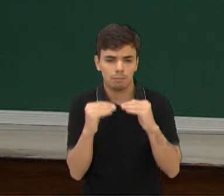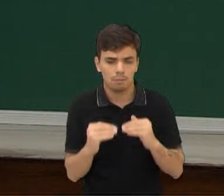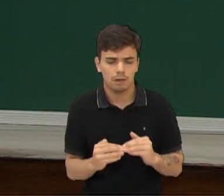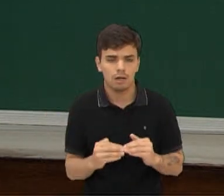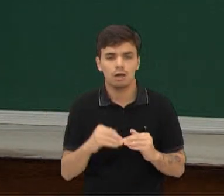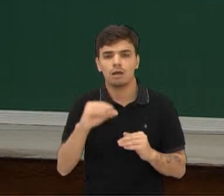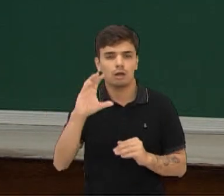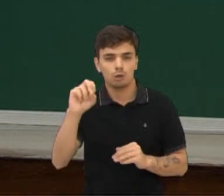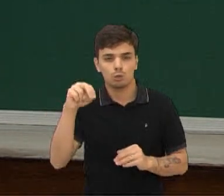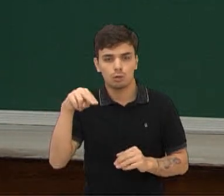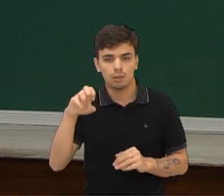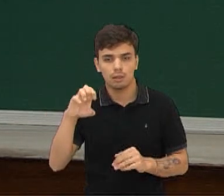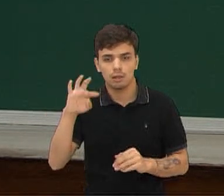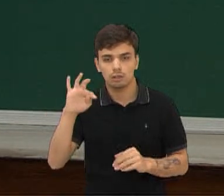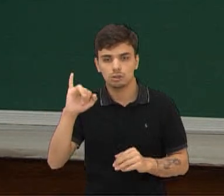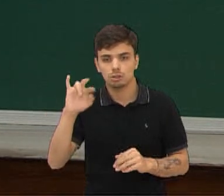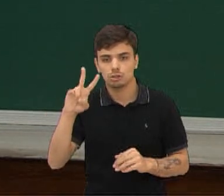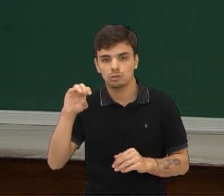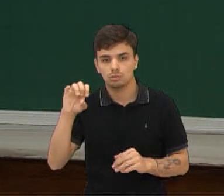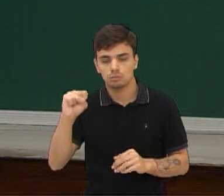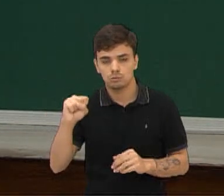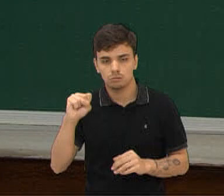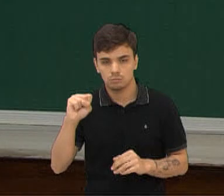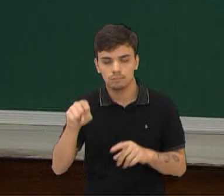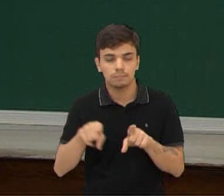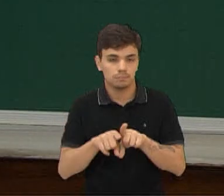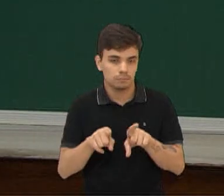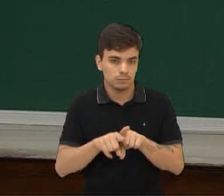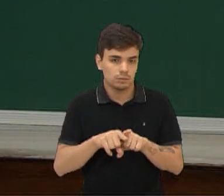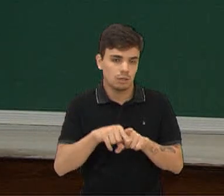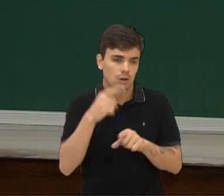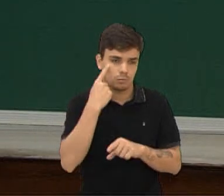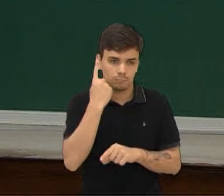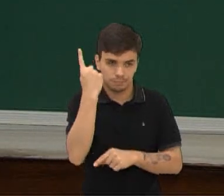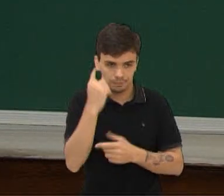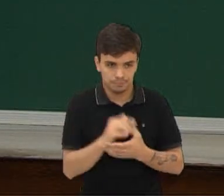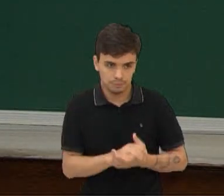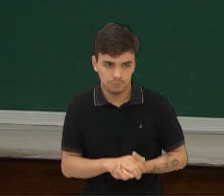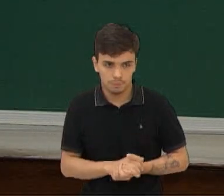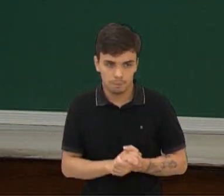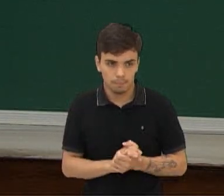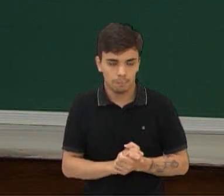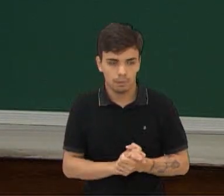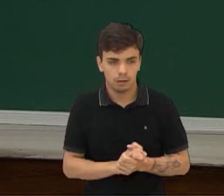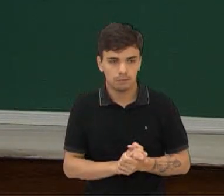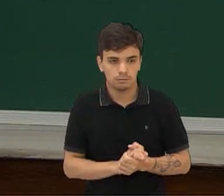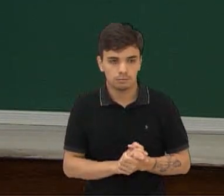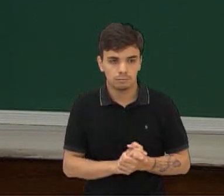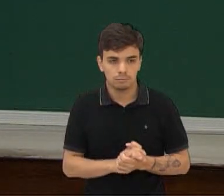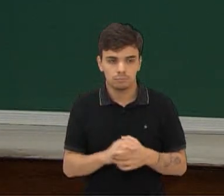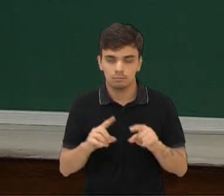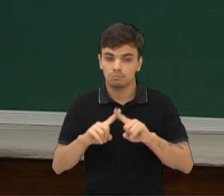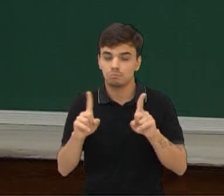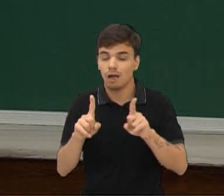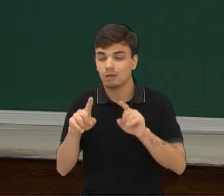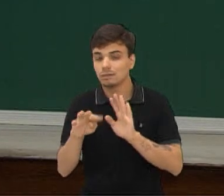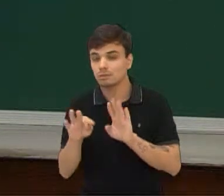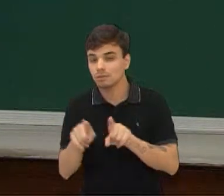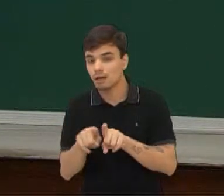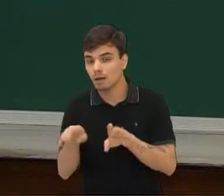com o filósofo, né? Já que o mundo globalizado, mas também abriu portas,